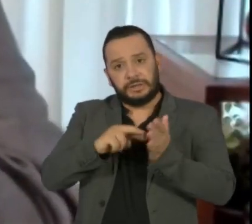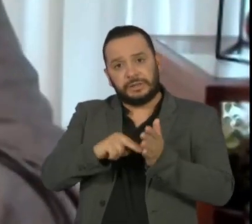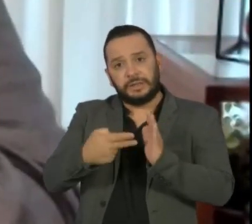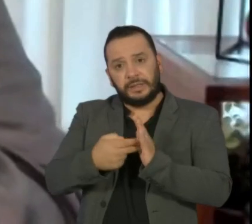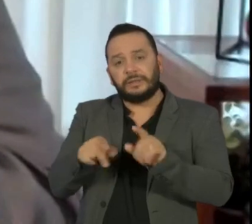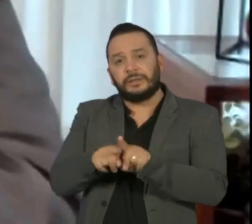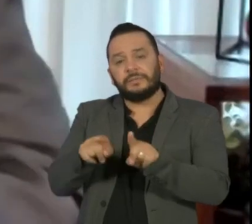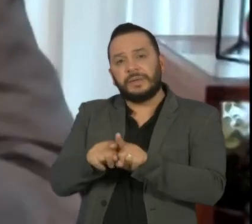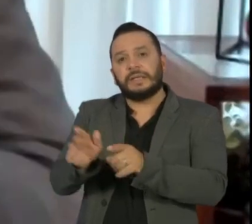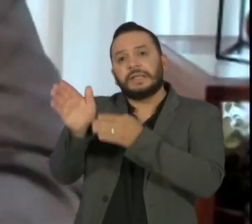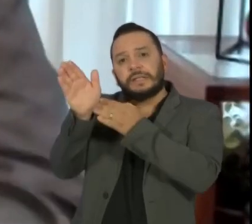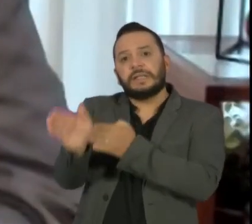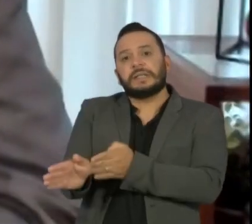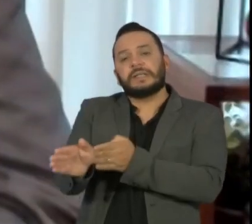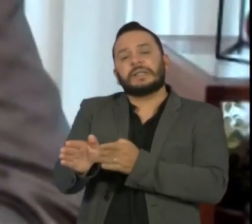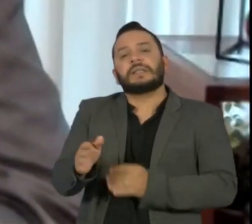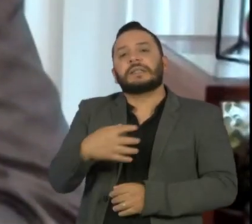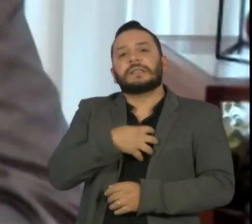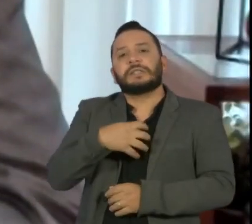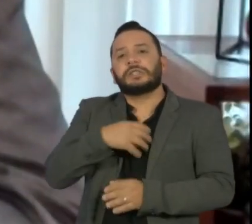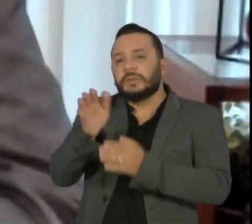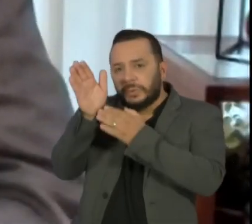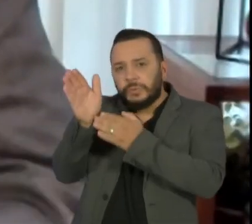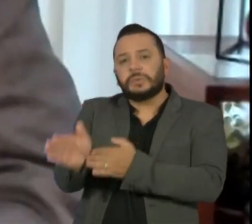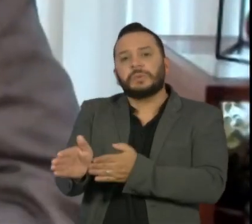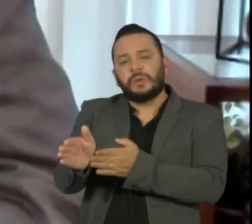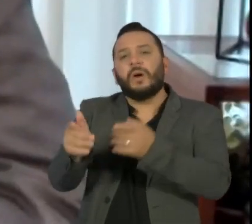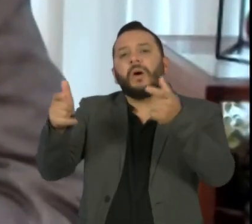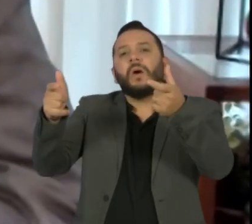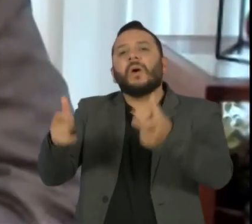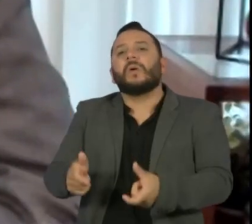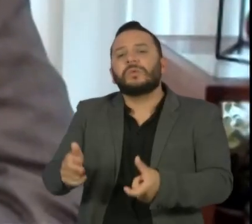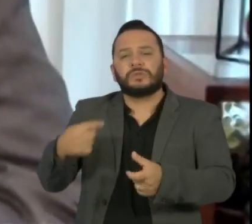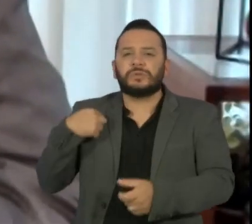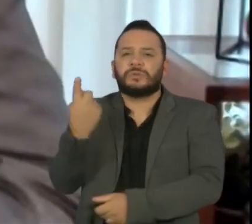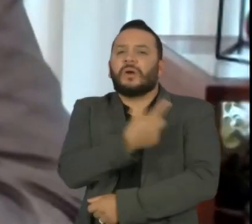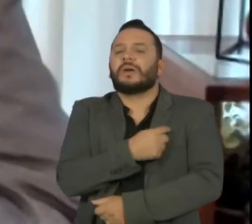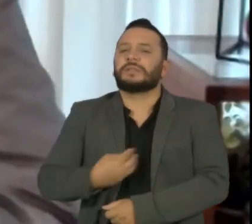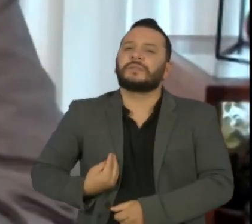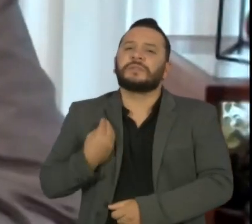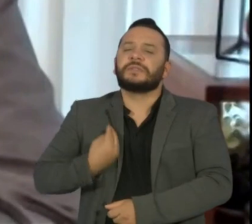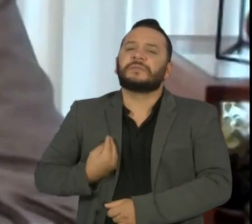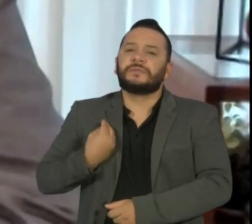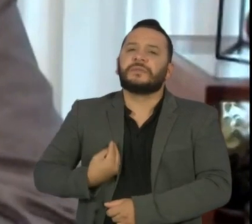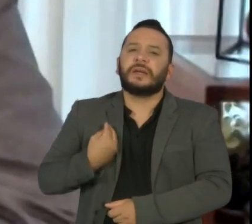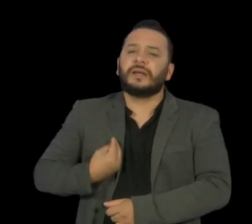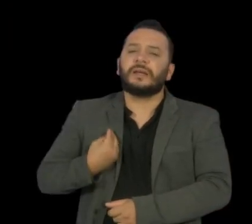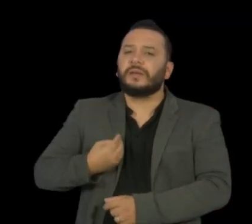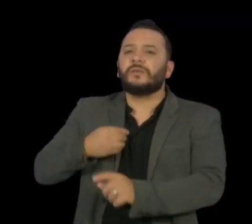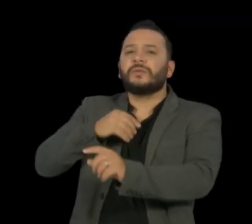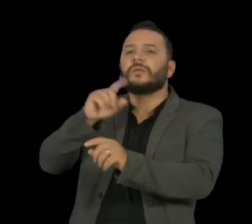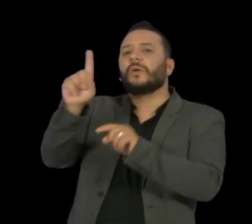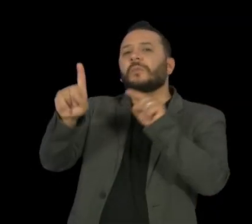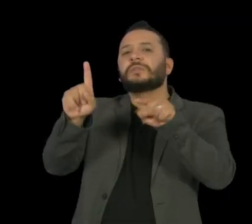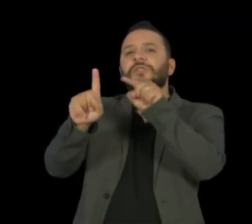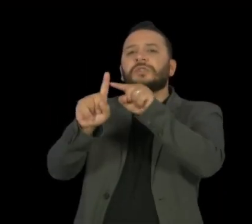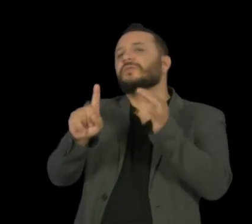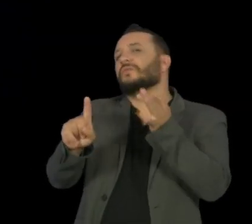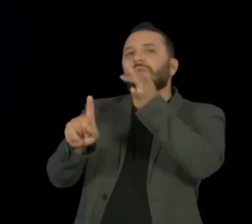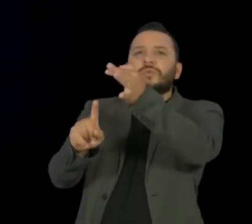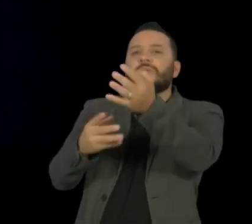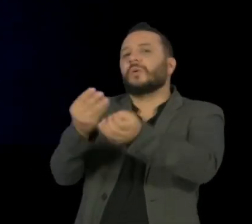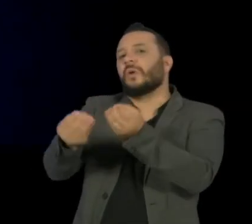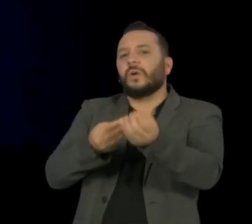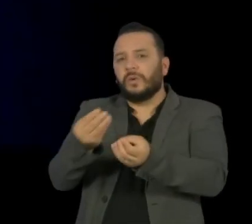direção. Isto é, qual é a razão de existirmos e nos encaminhamos para onde e por quê. Existirmos, a